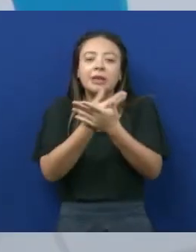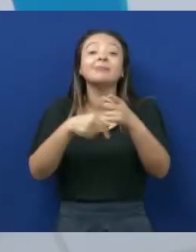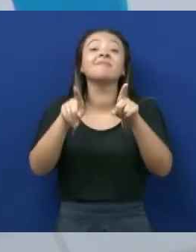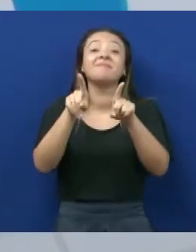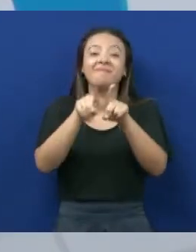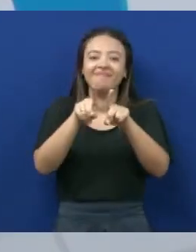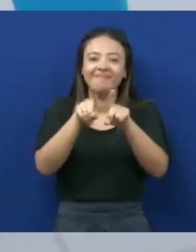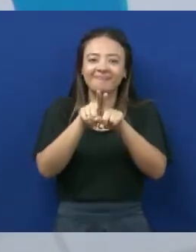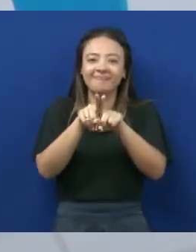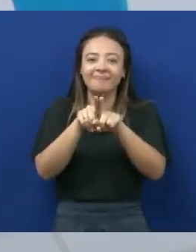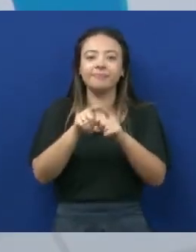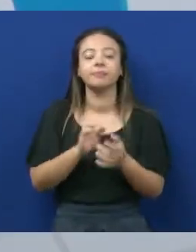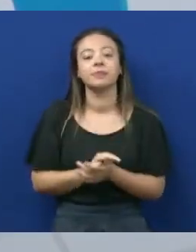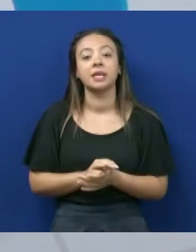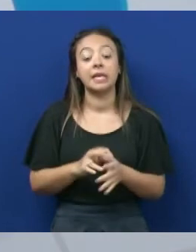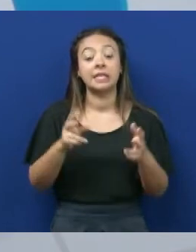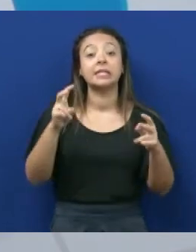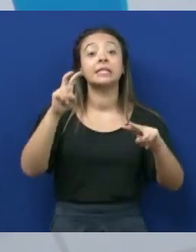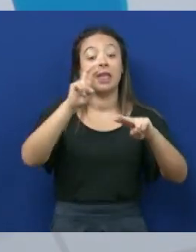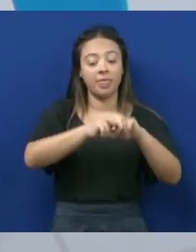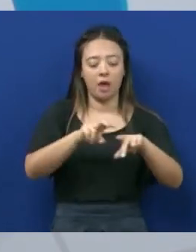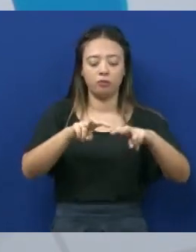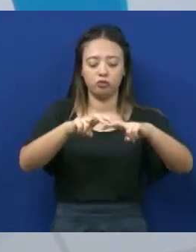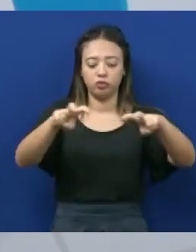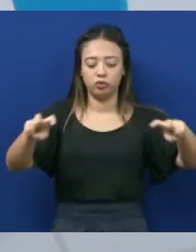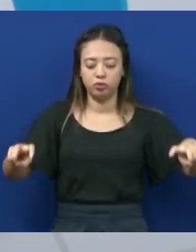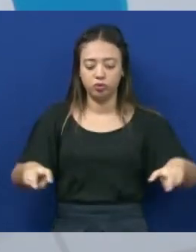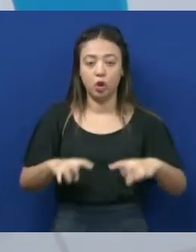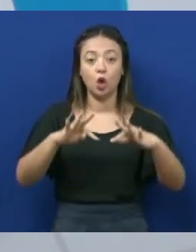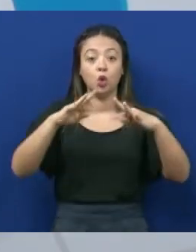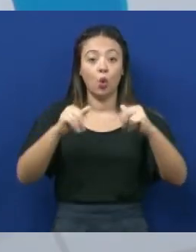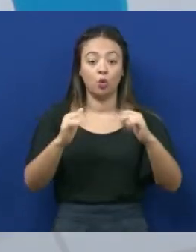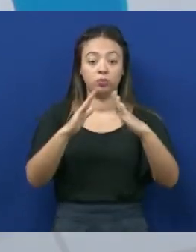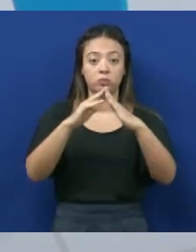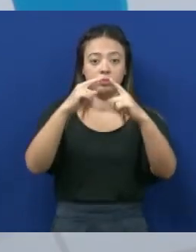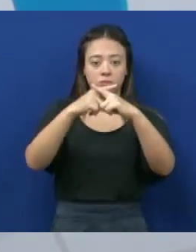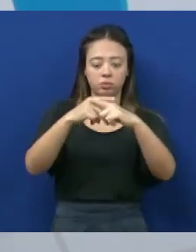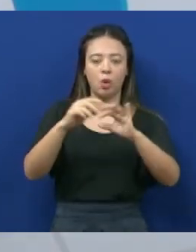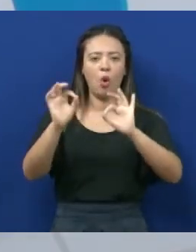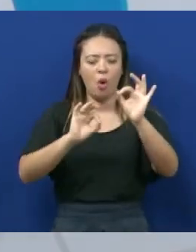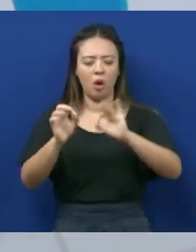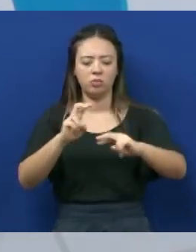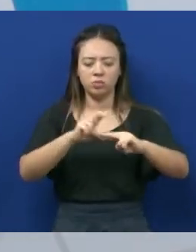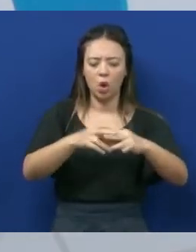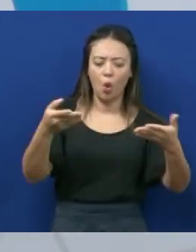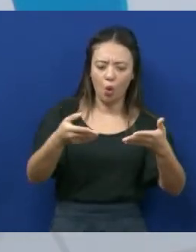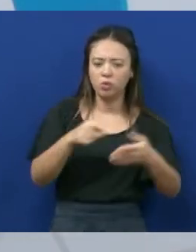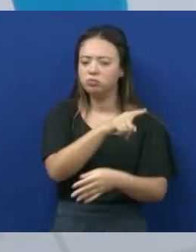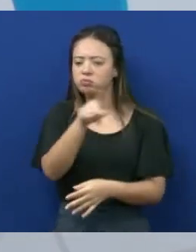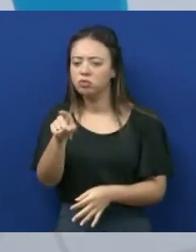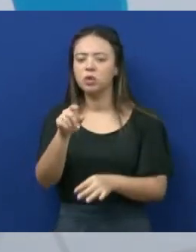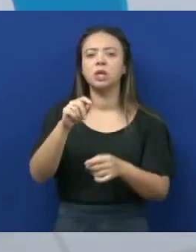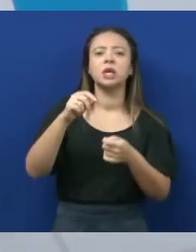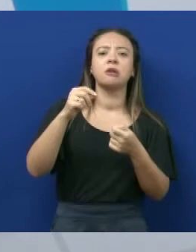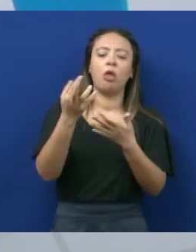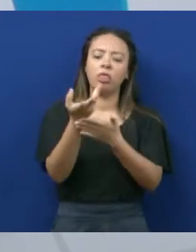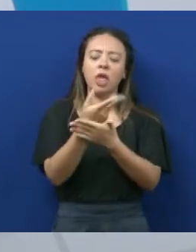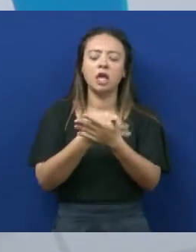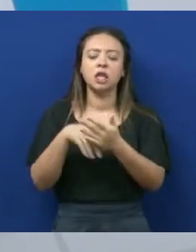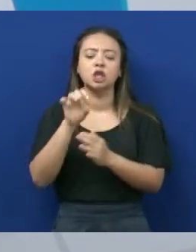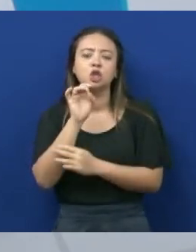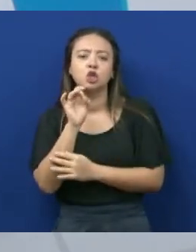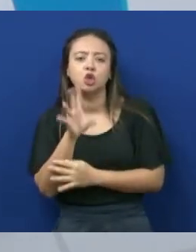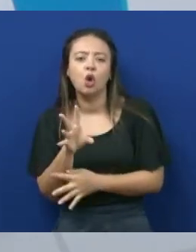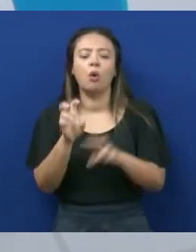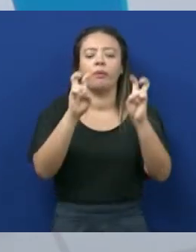Se reúne todo mundo, o pessoal eclesiástico lá, só bando de artistas, vamos sentar aqui, a partir de hoje vocês vão trabalhar só